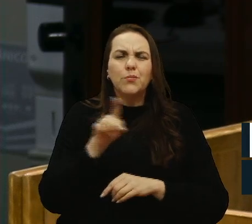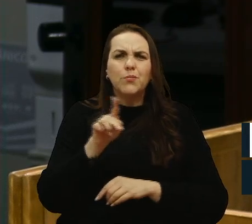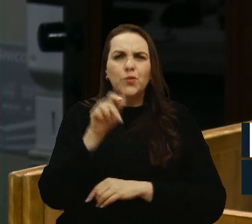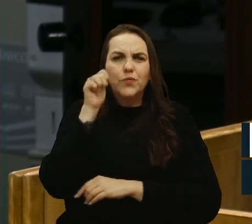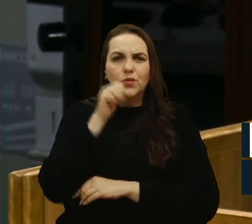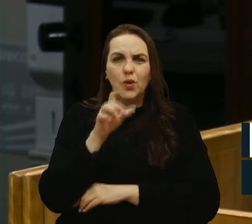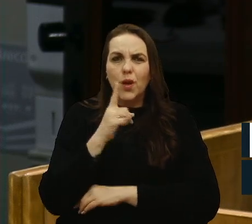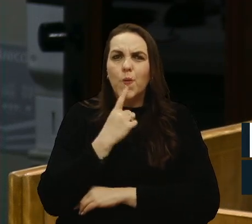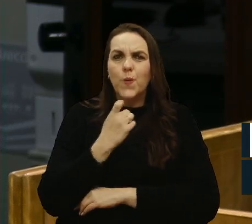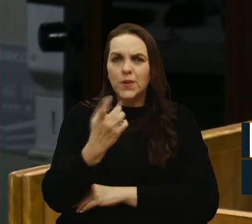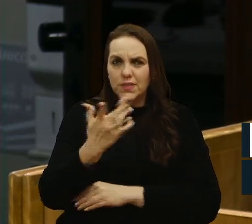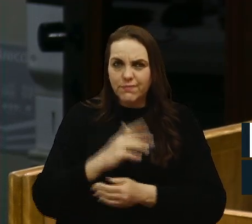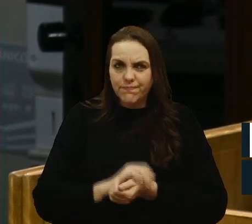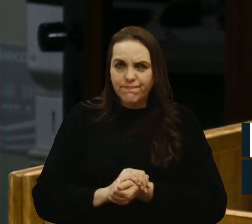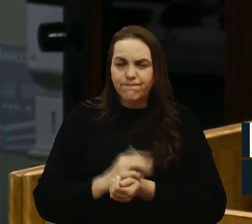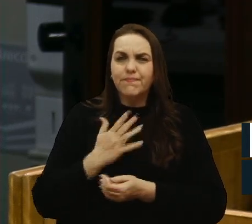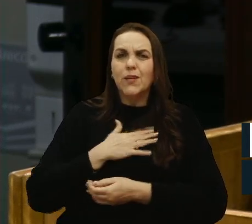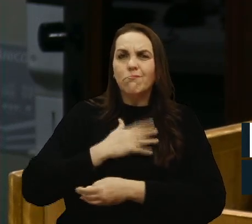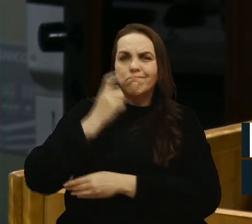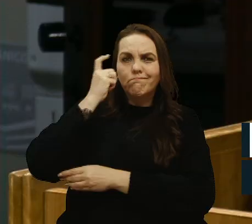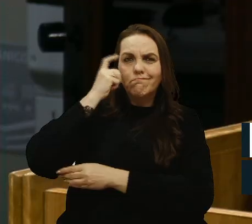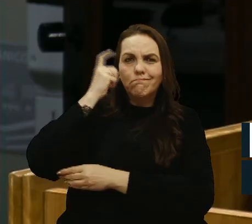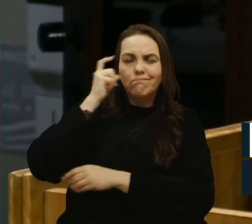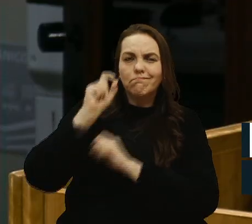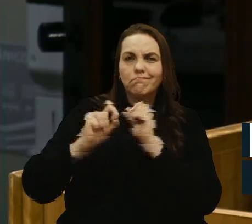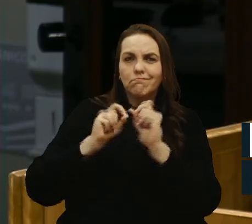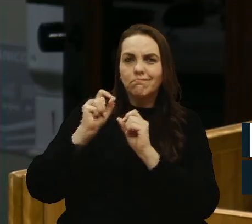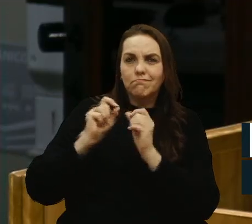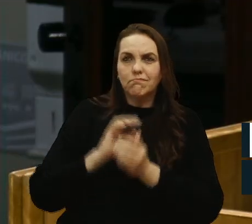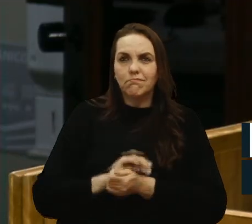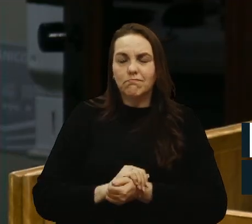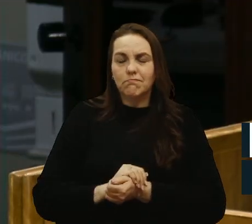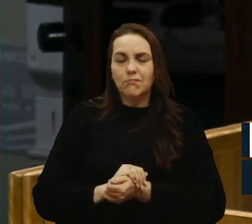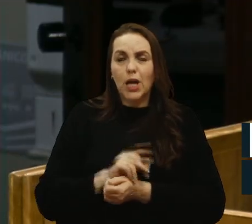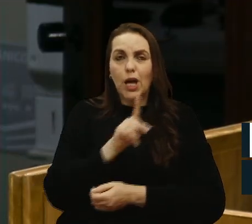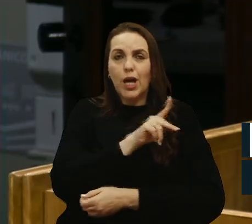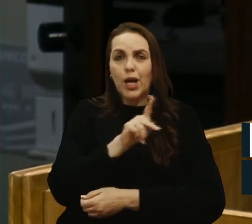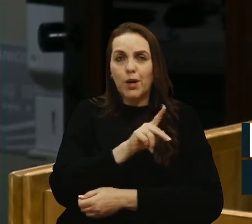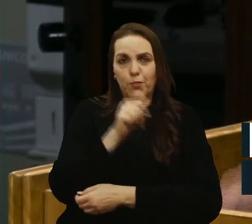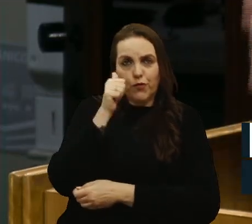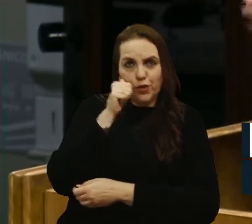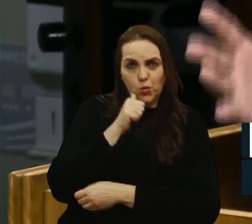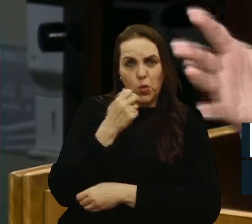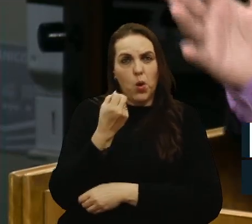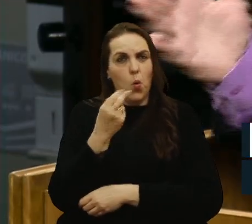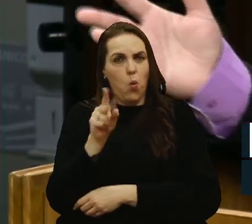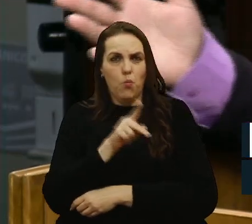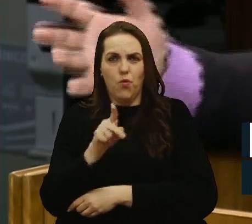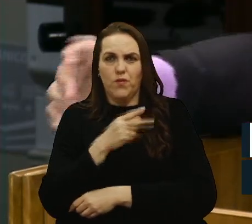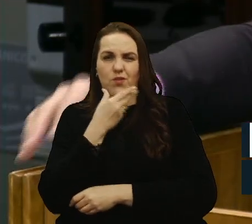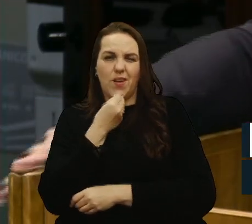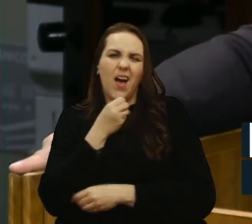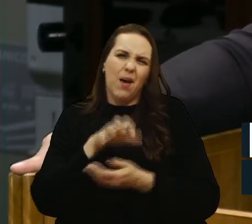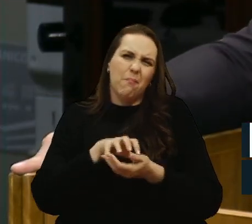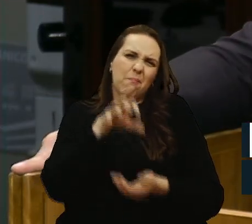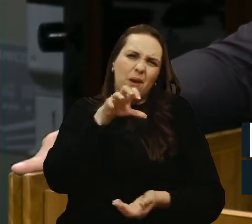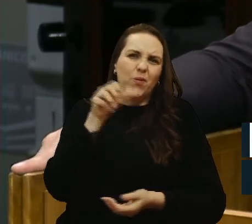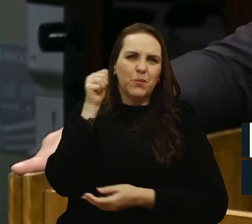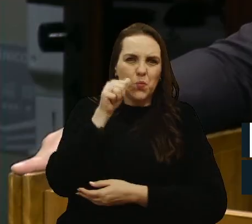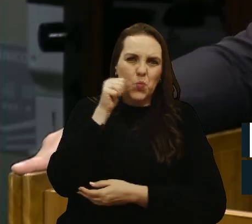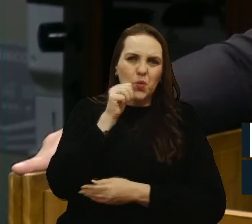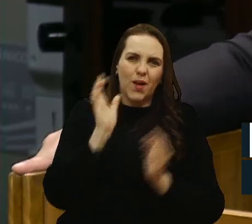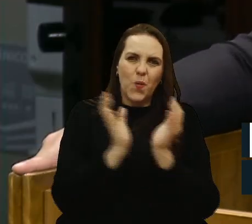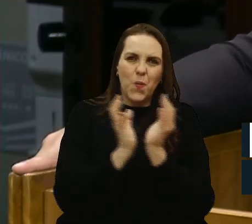Frigeri, eu fico pensando aqui numa prof, ou num prof em geral, mulheres, a maioria são mulheres, as